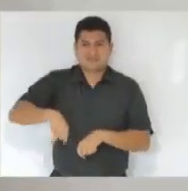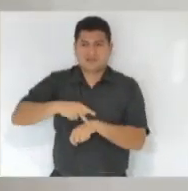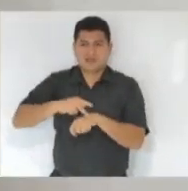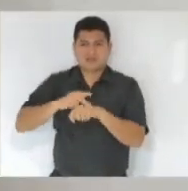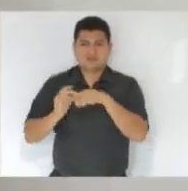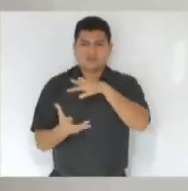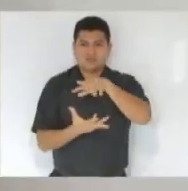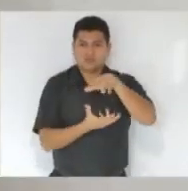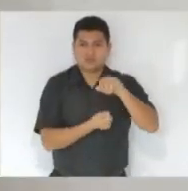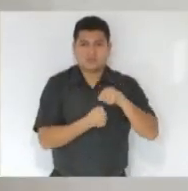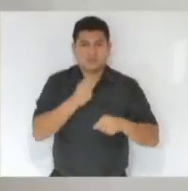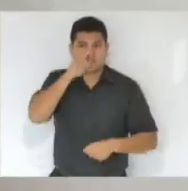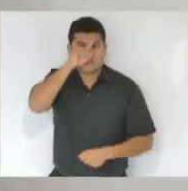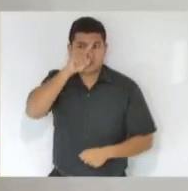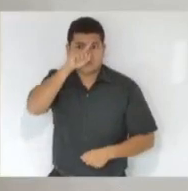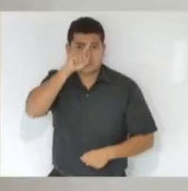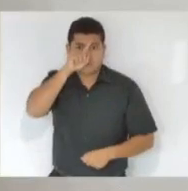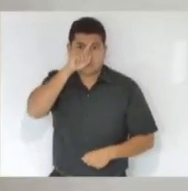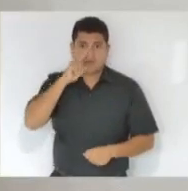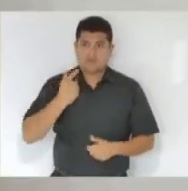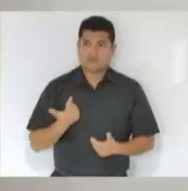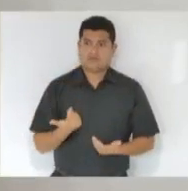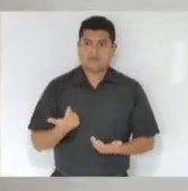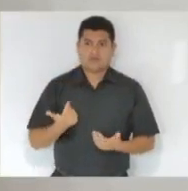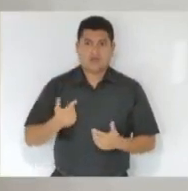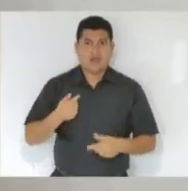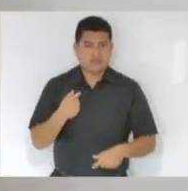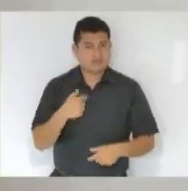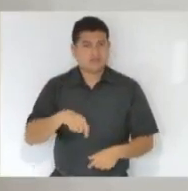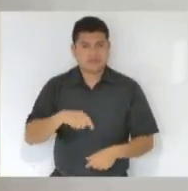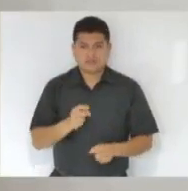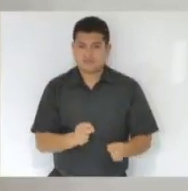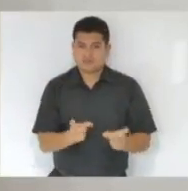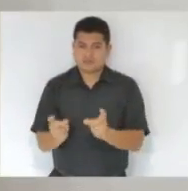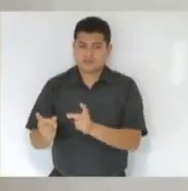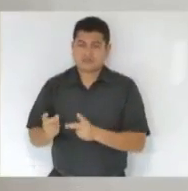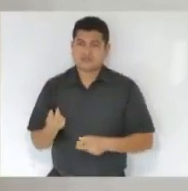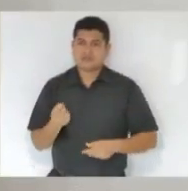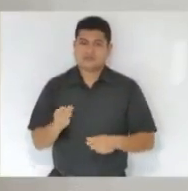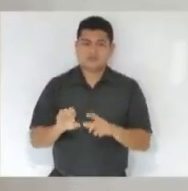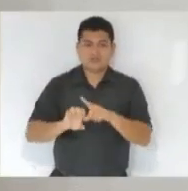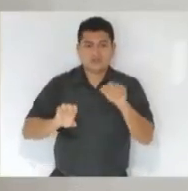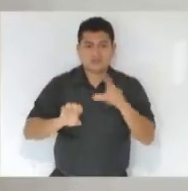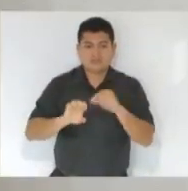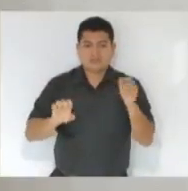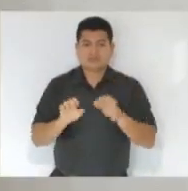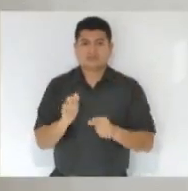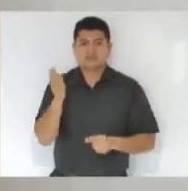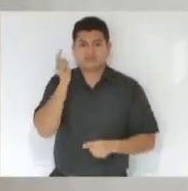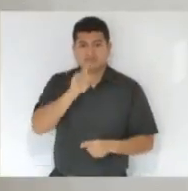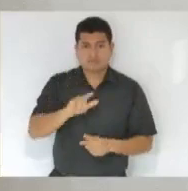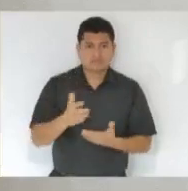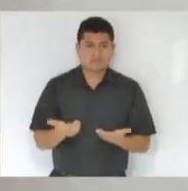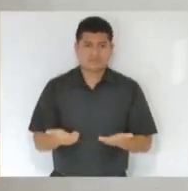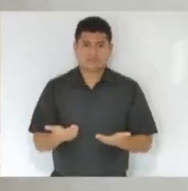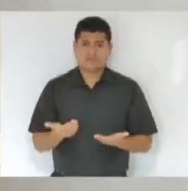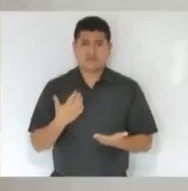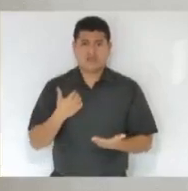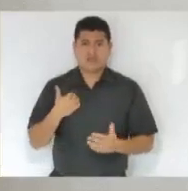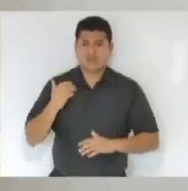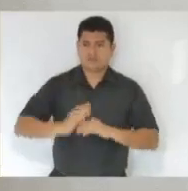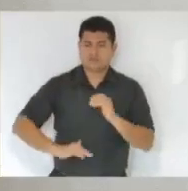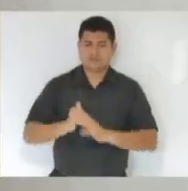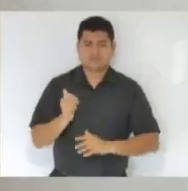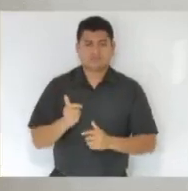negócios. 36º país onde empreender se torna uma atividade mais